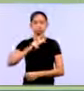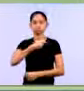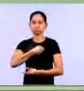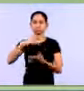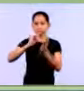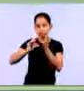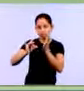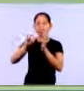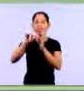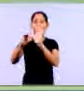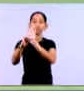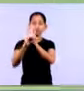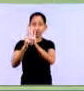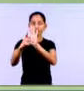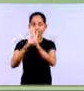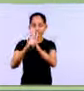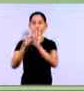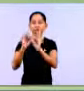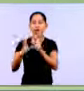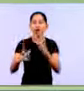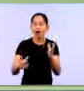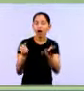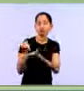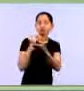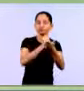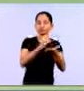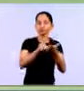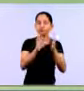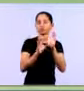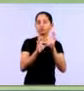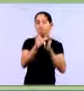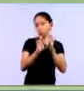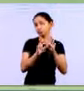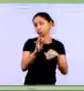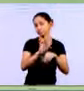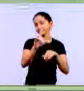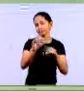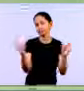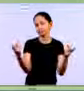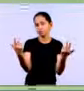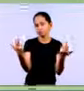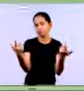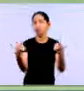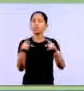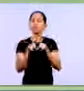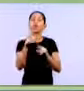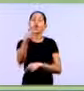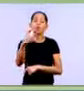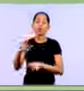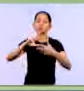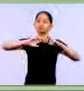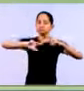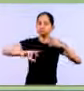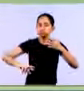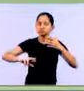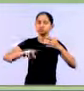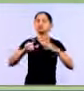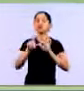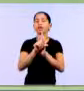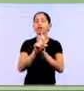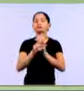é uma lei complementar e, além dele, a gente pode ter outras leis complementares que tratam